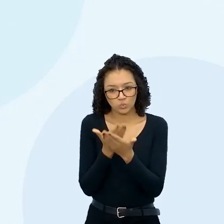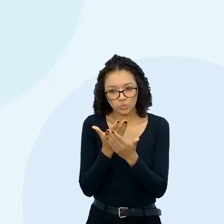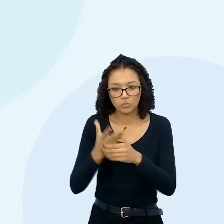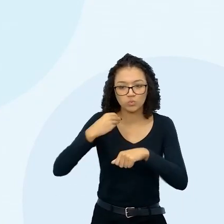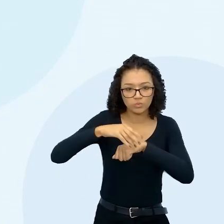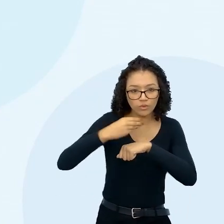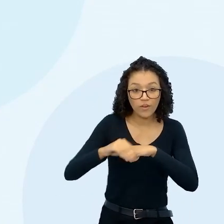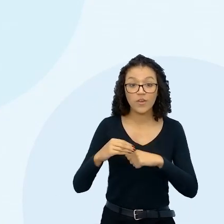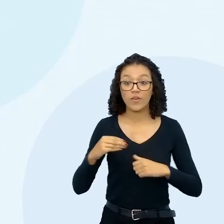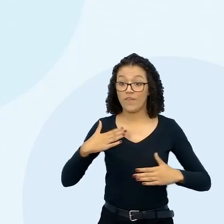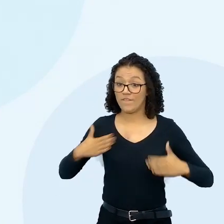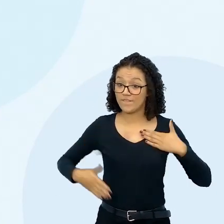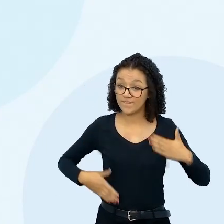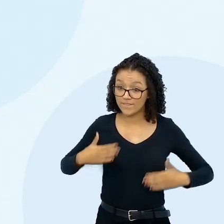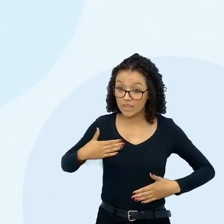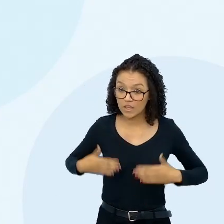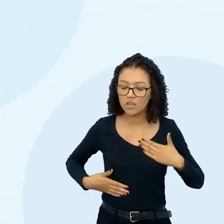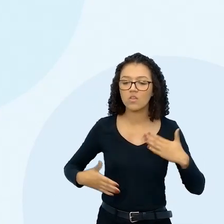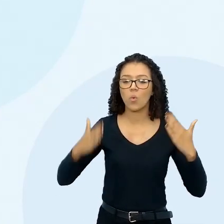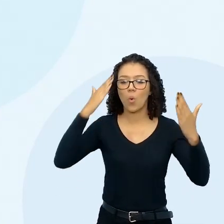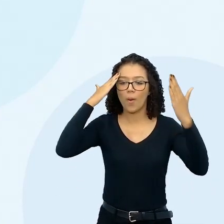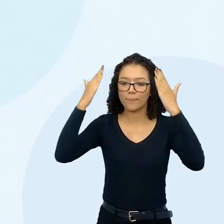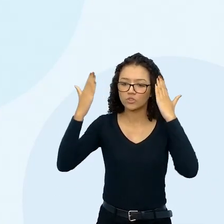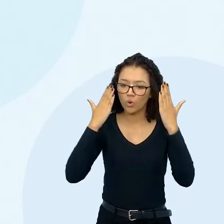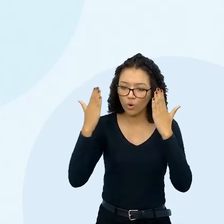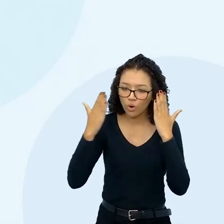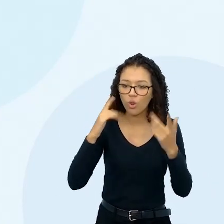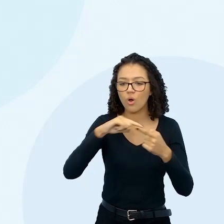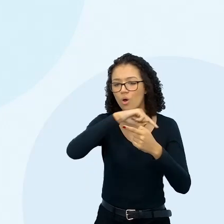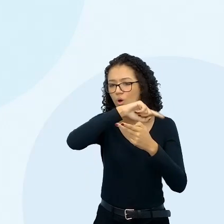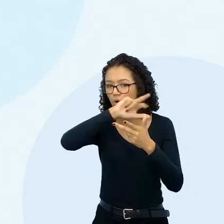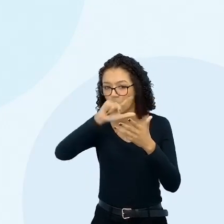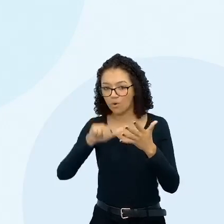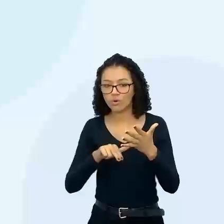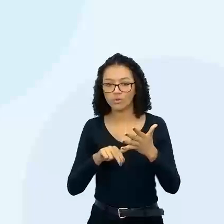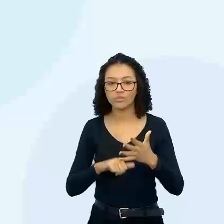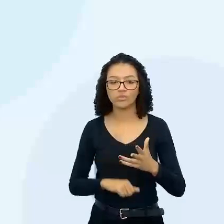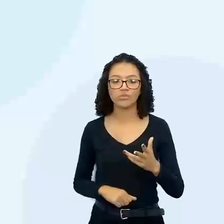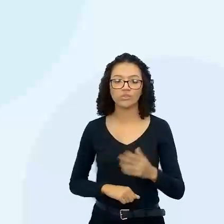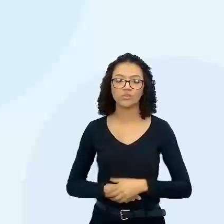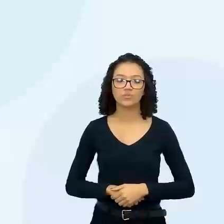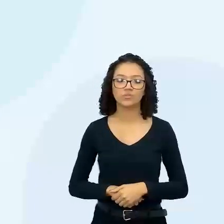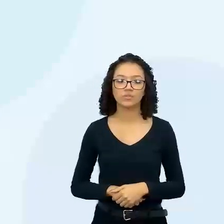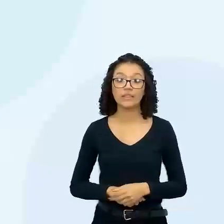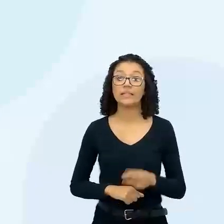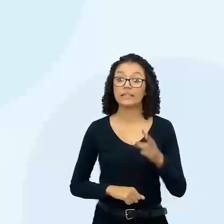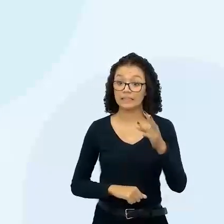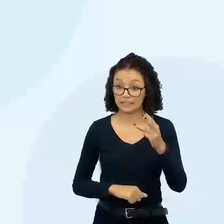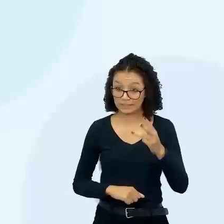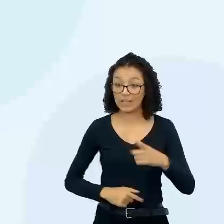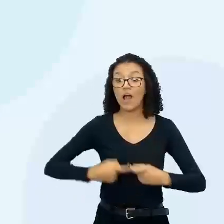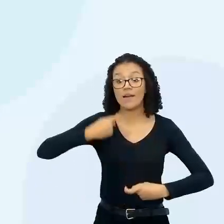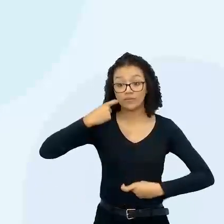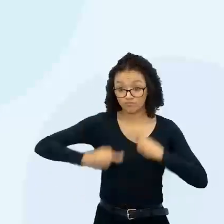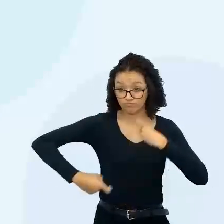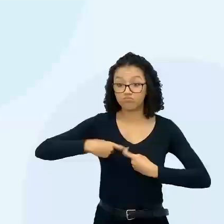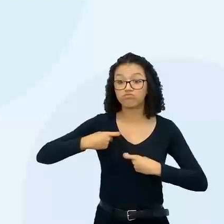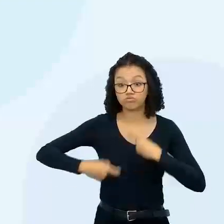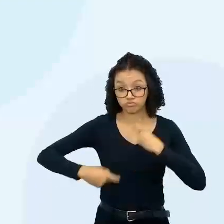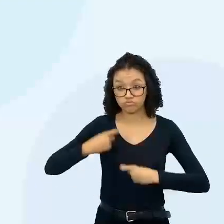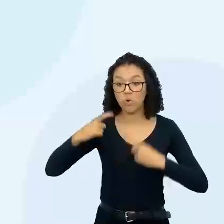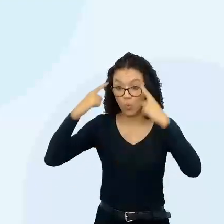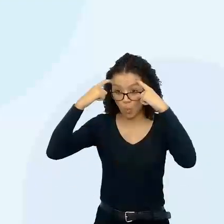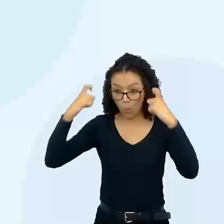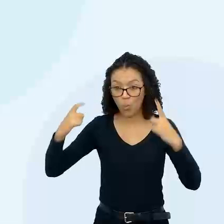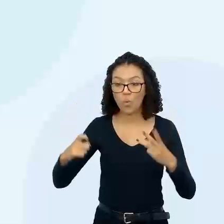violência física, violência psicológica. Próximo slide, por favor. Temos aí violência sexual,